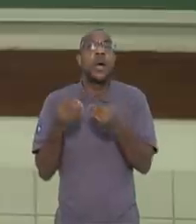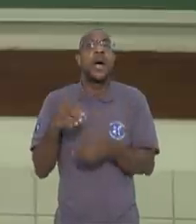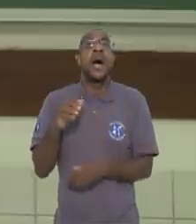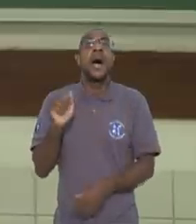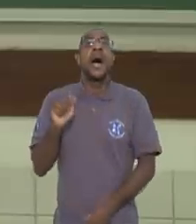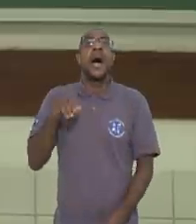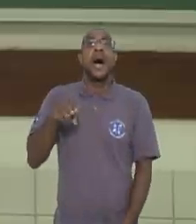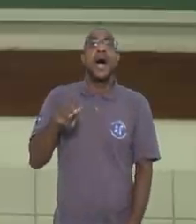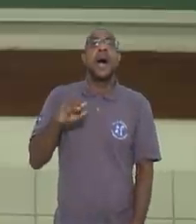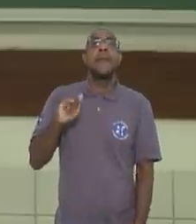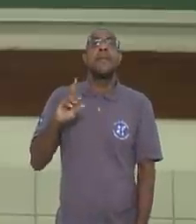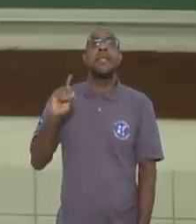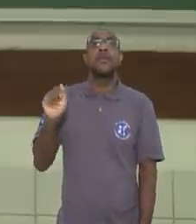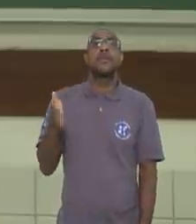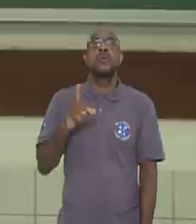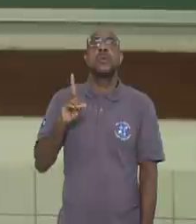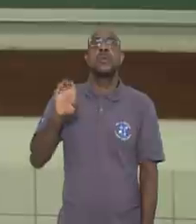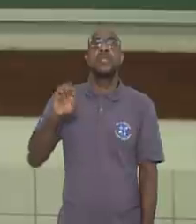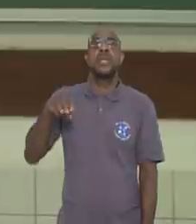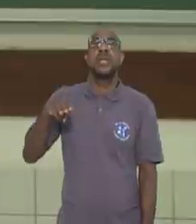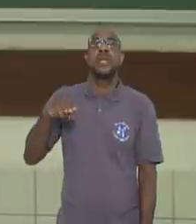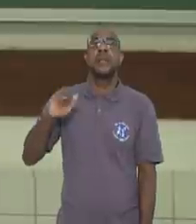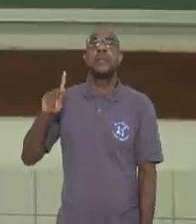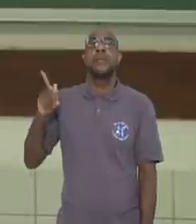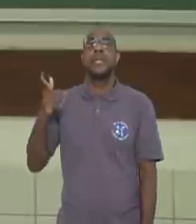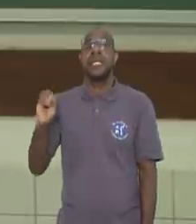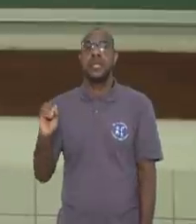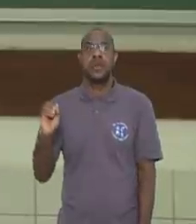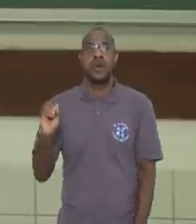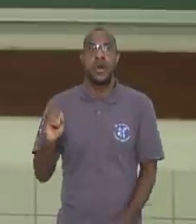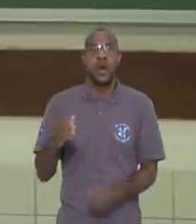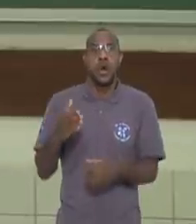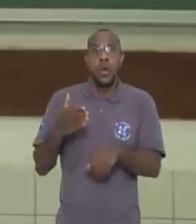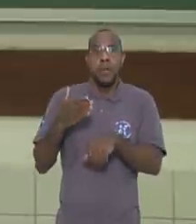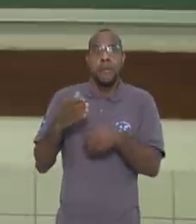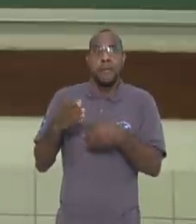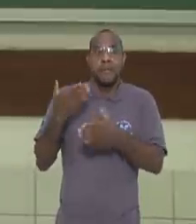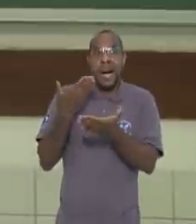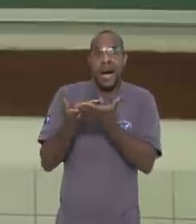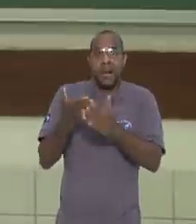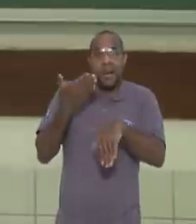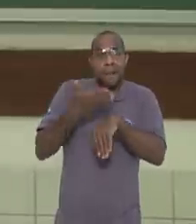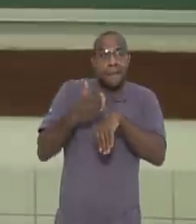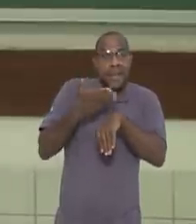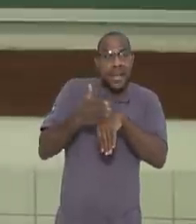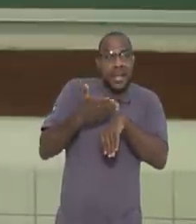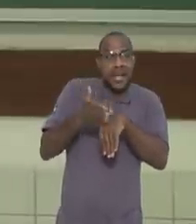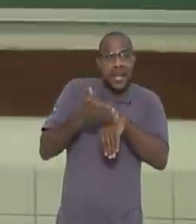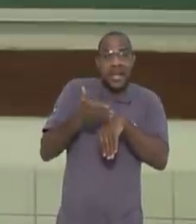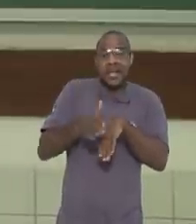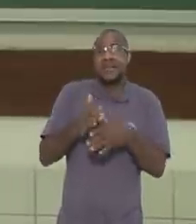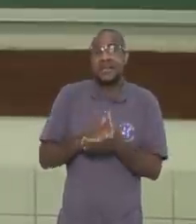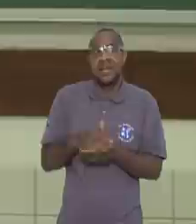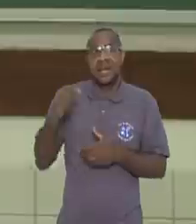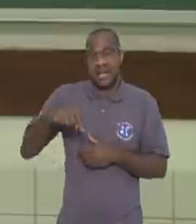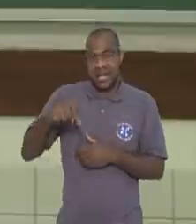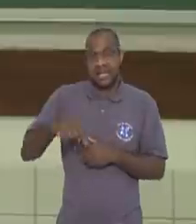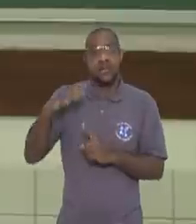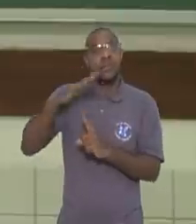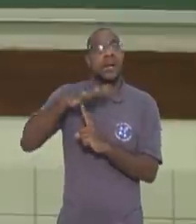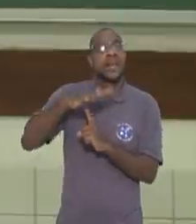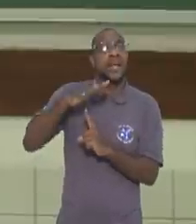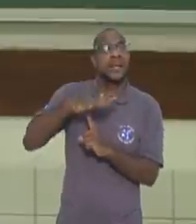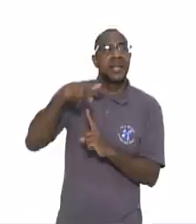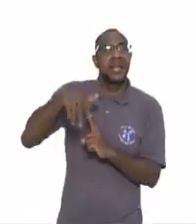A gente poder produzir biotecnologia numa feira de ciências ou numa aula prática em sala de aula. E olha que legal, é de um colégio aqui do Paraná, o